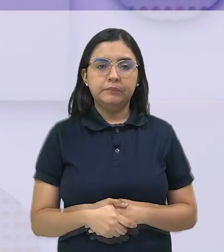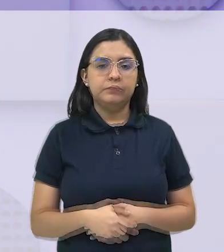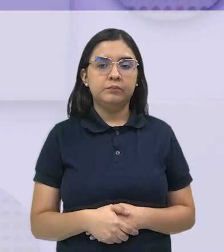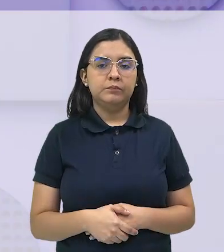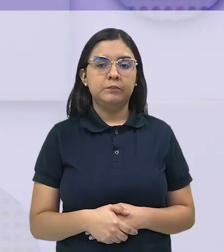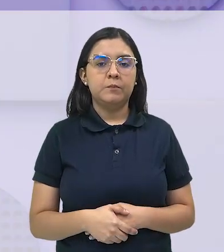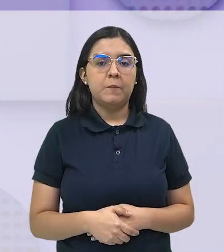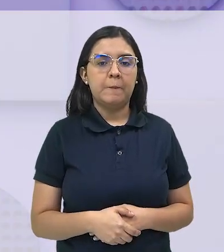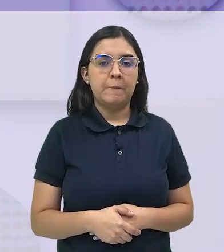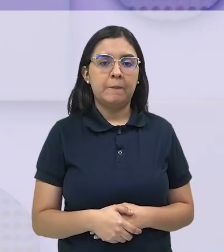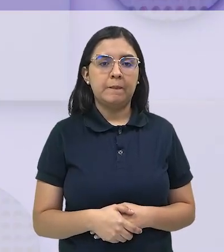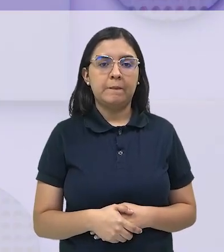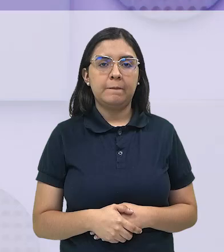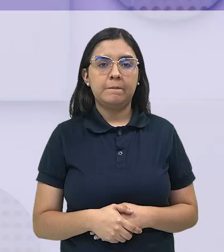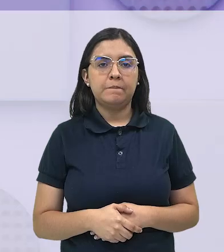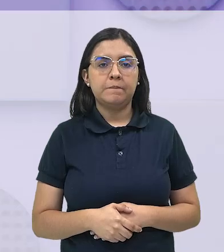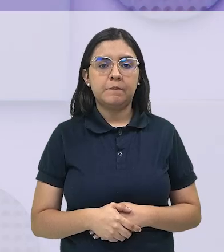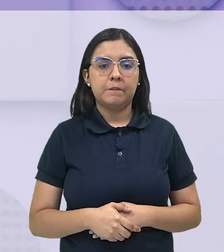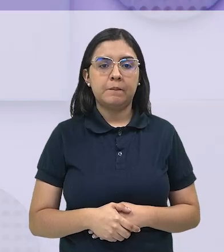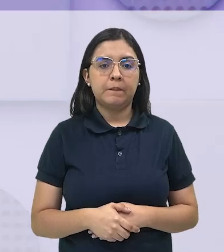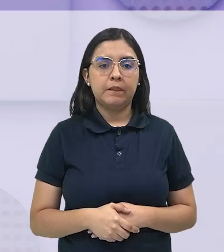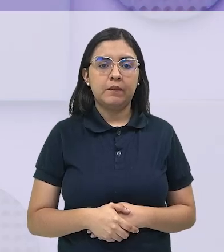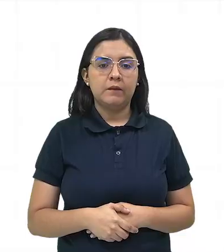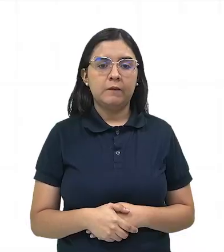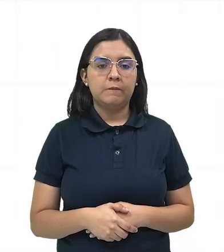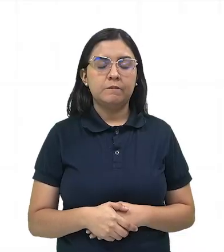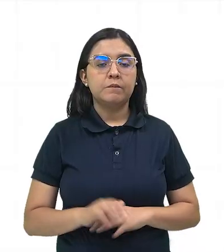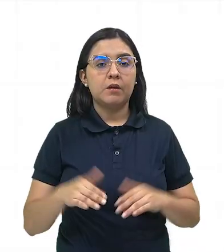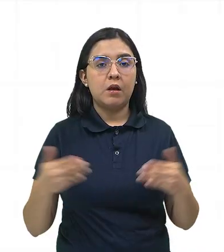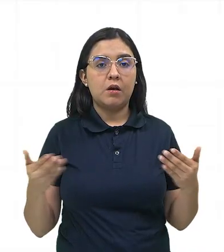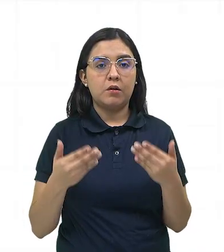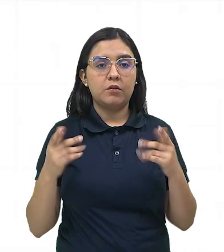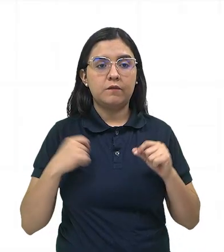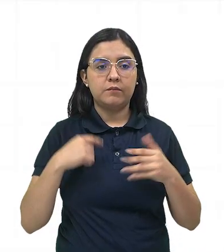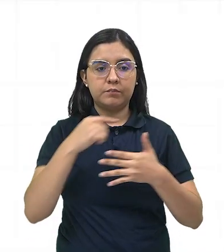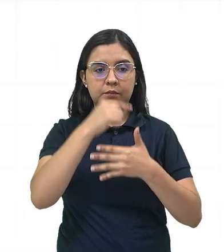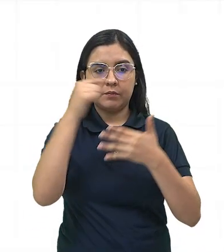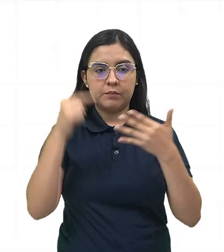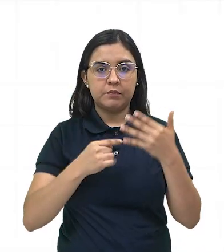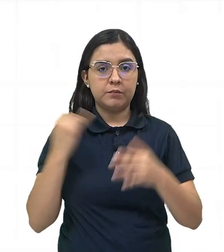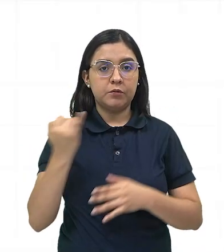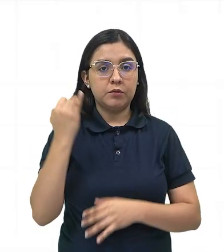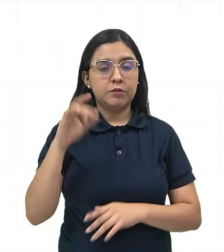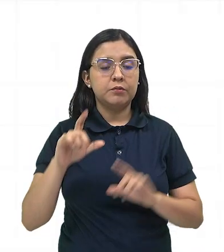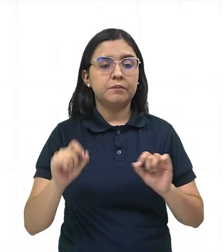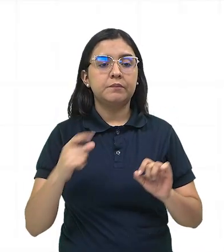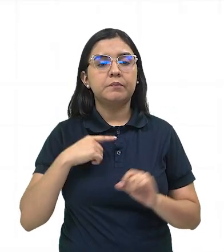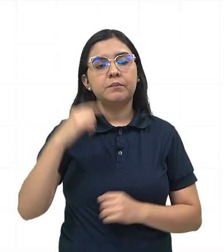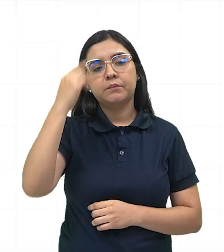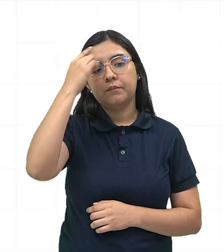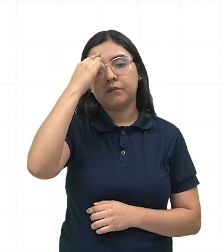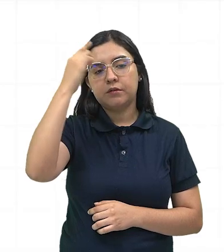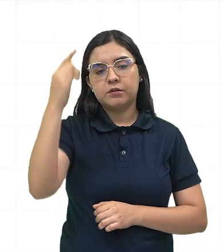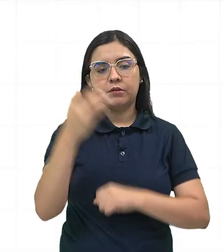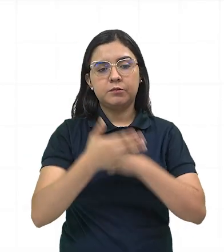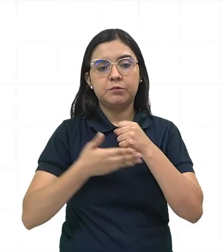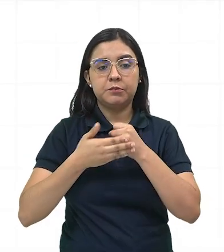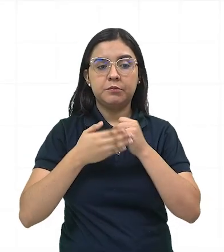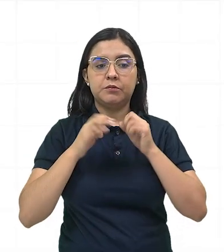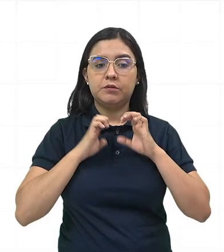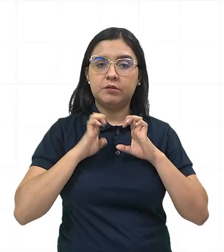Então vamos agora pontuar alguns outros pontos bem rapidamente, né? É importante nós pensarmos nos princípios